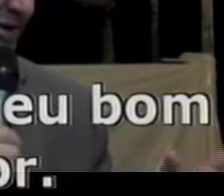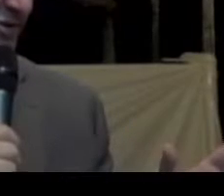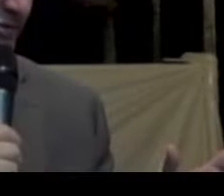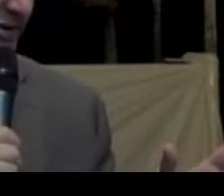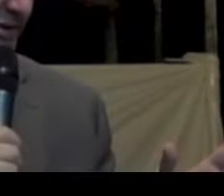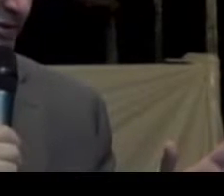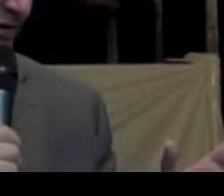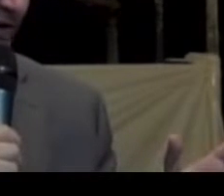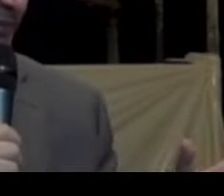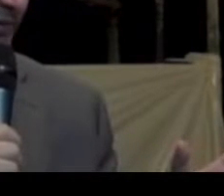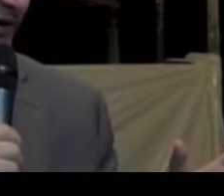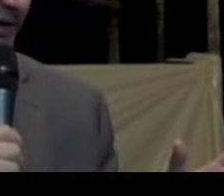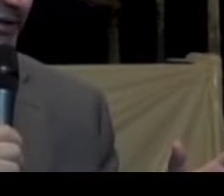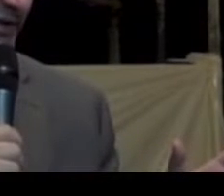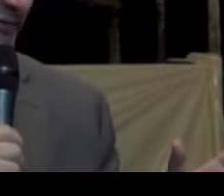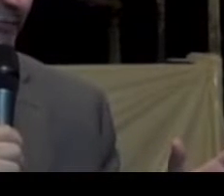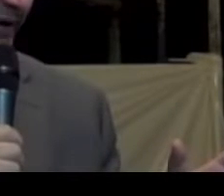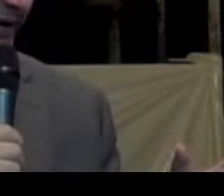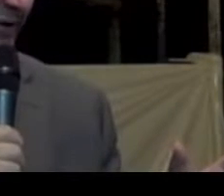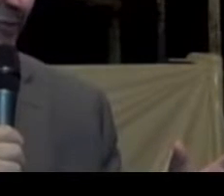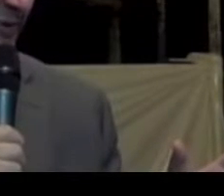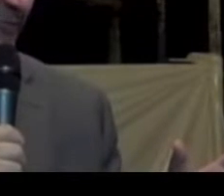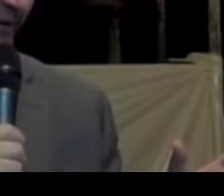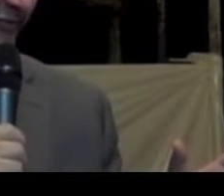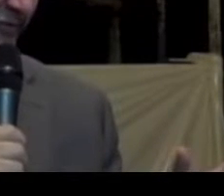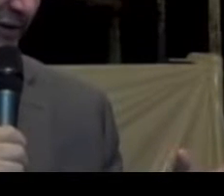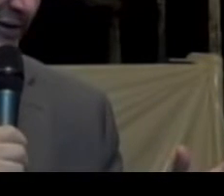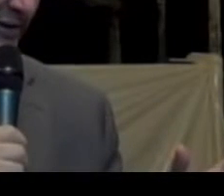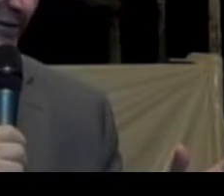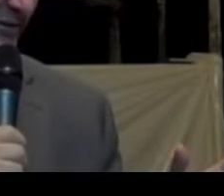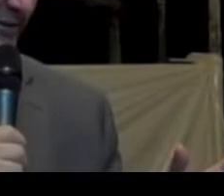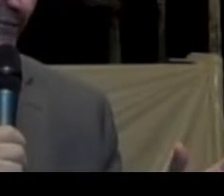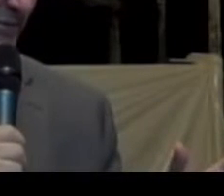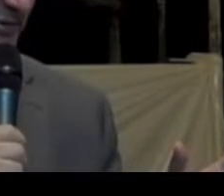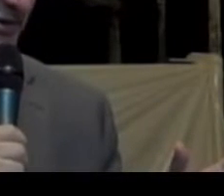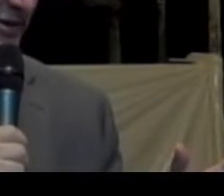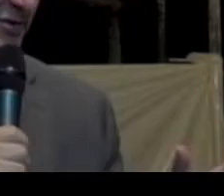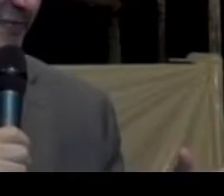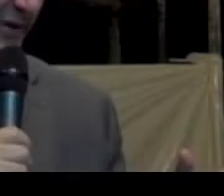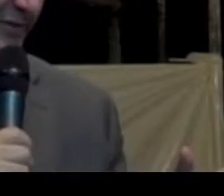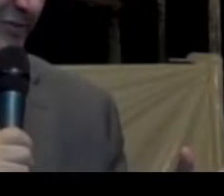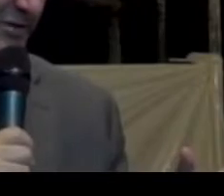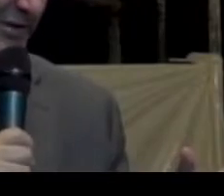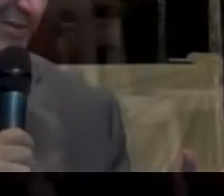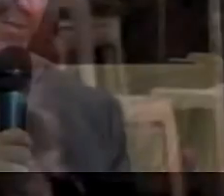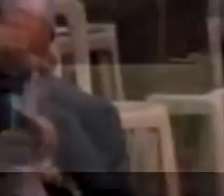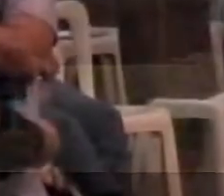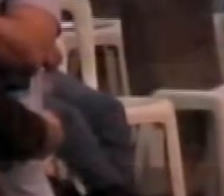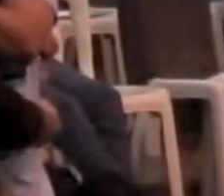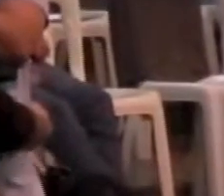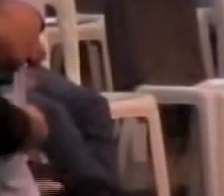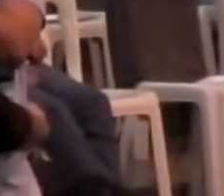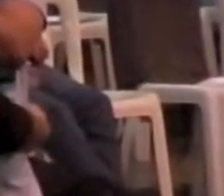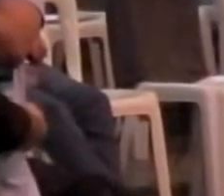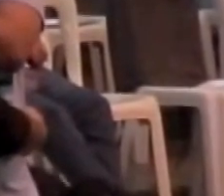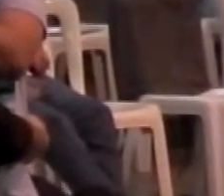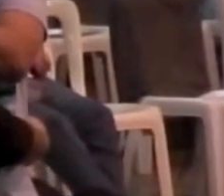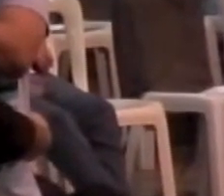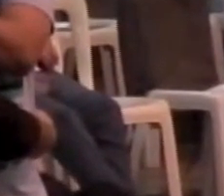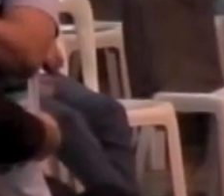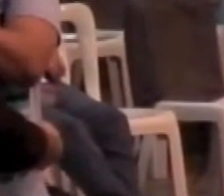Senhor Jesus, olha para o coração, para a alma, para a vida, para os sentimentos desses teus